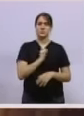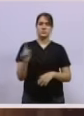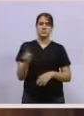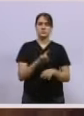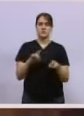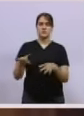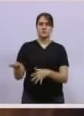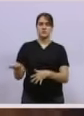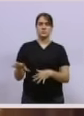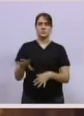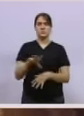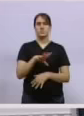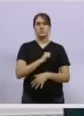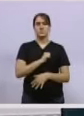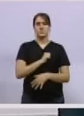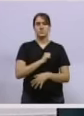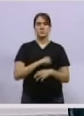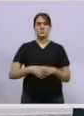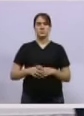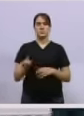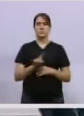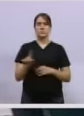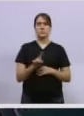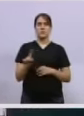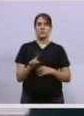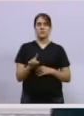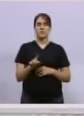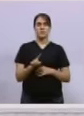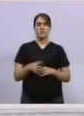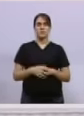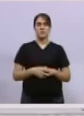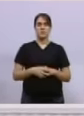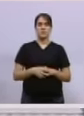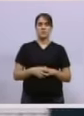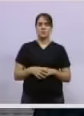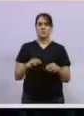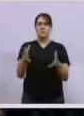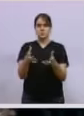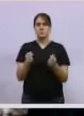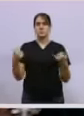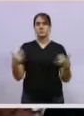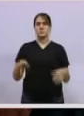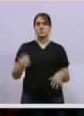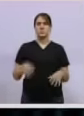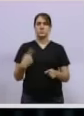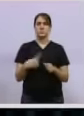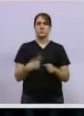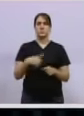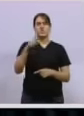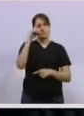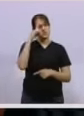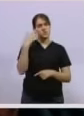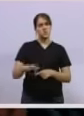não desista de amar, não se entregue à dor, porque ela um dia